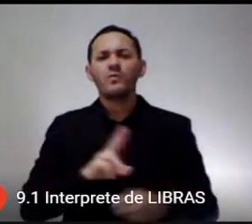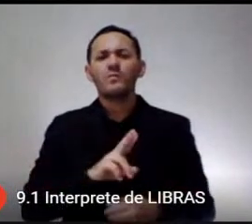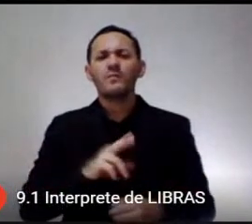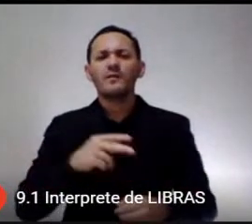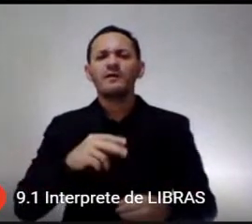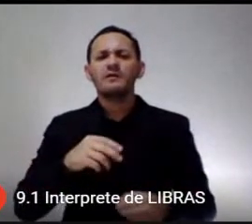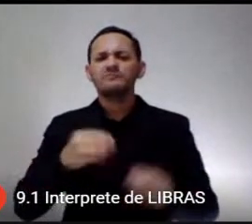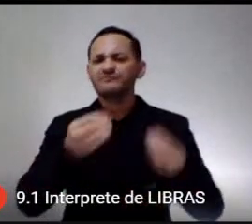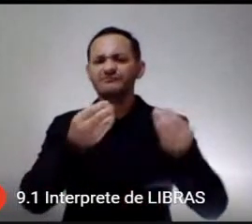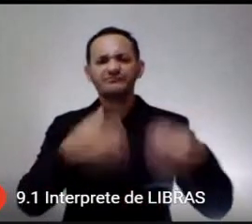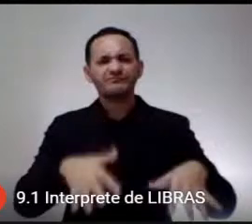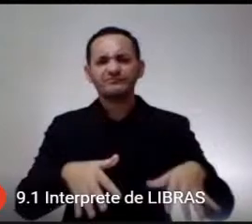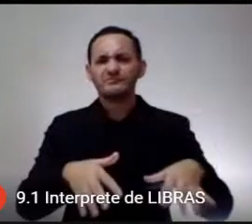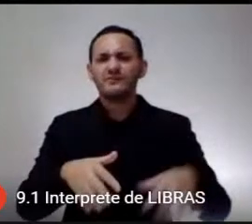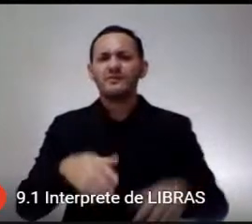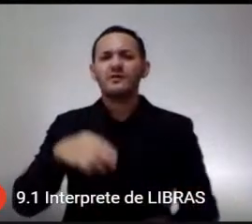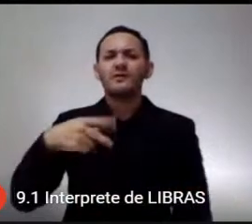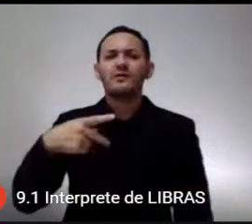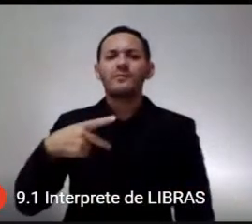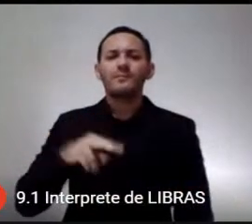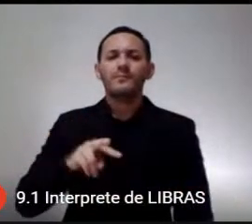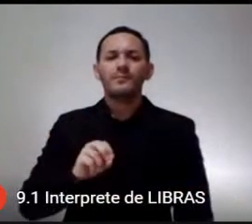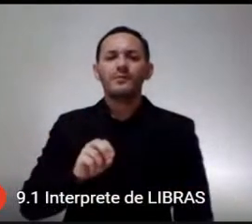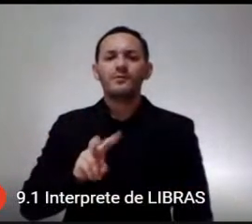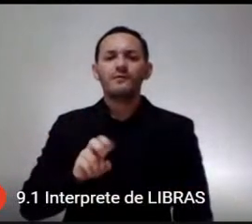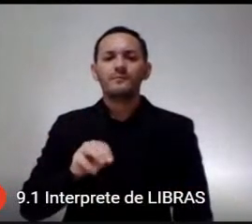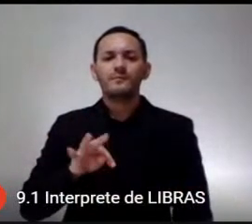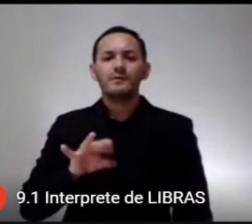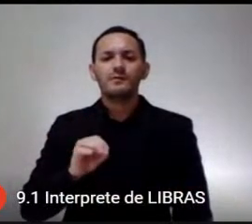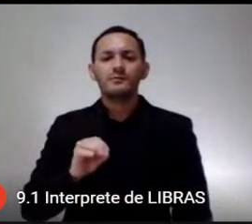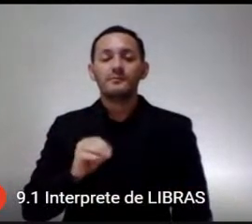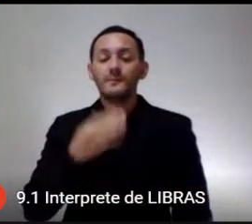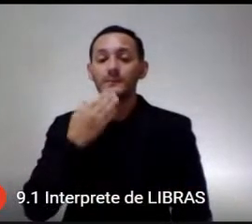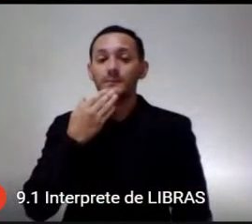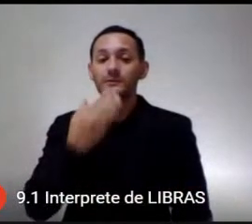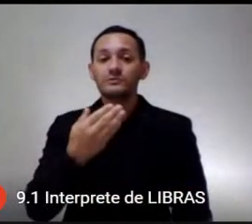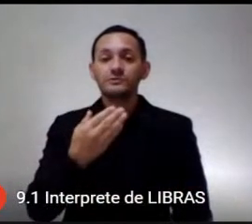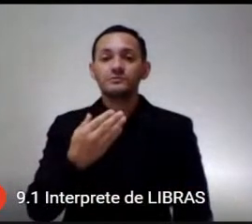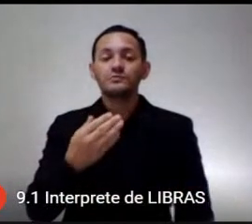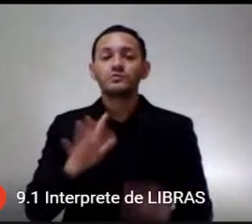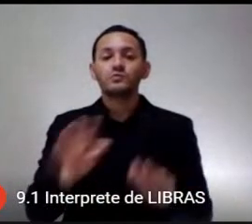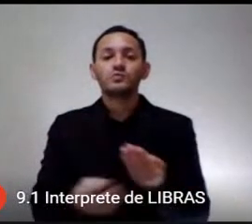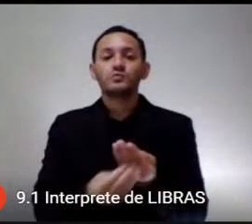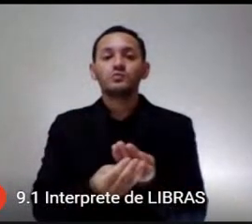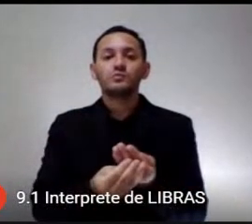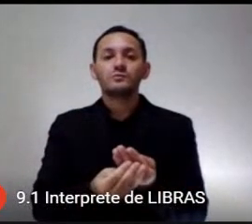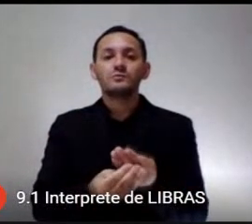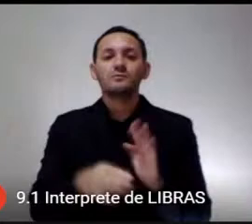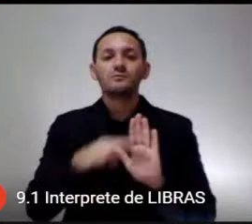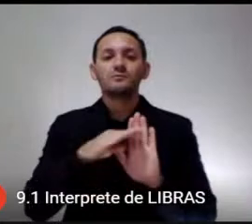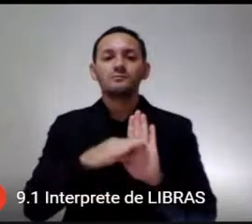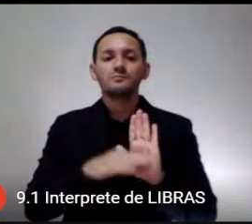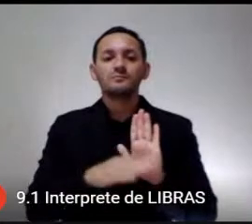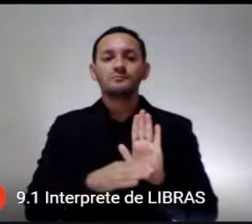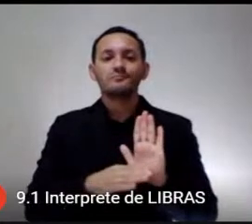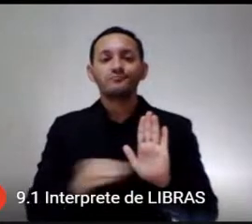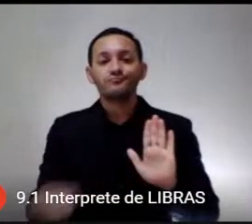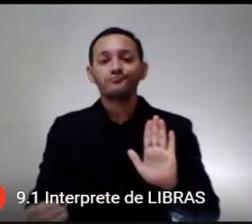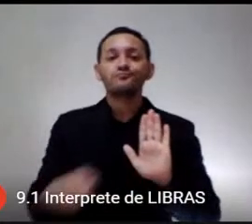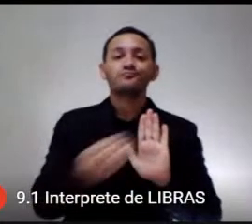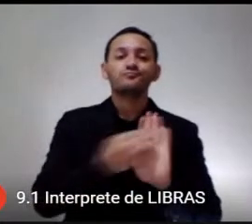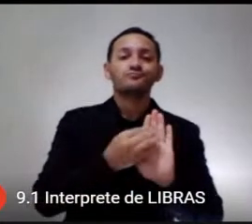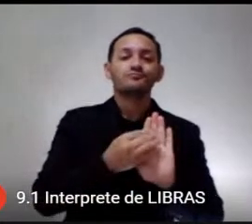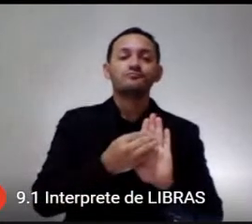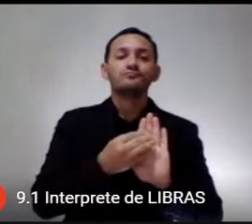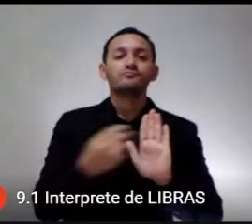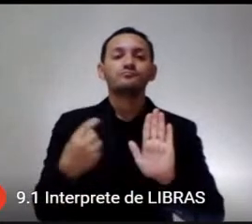da eleitora que pediu a filiação. Isso. Está pedindo a inclusão na lista que encaminha